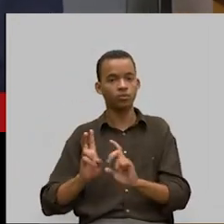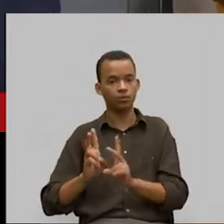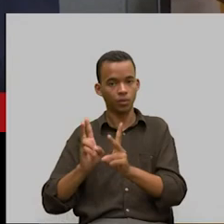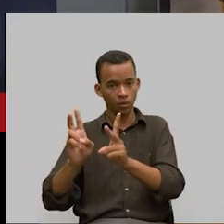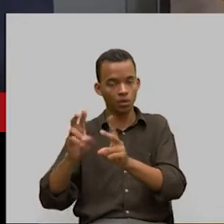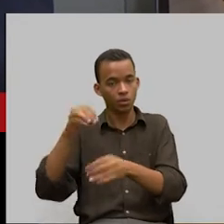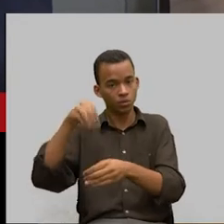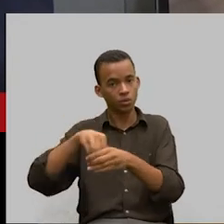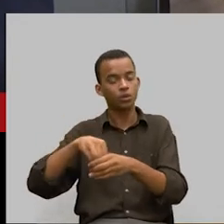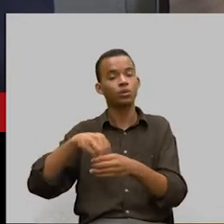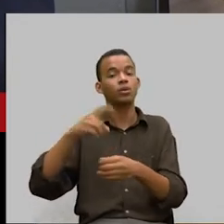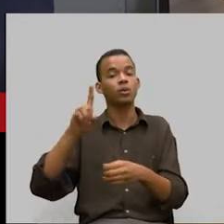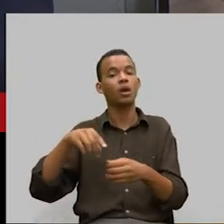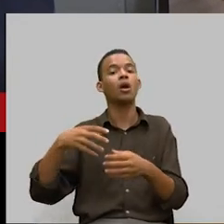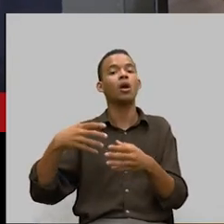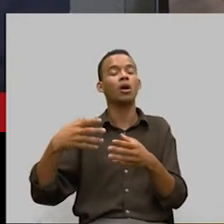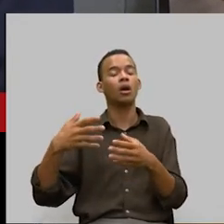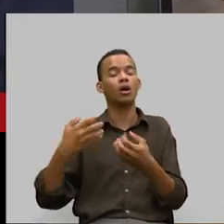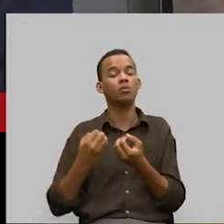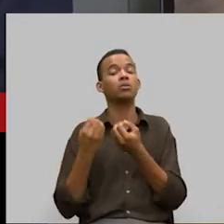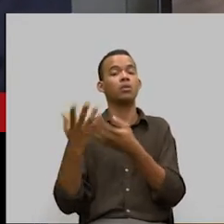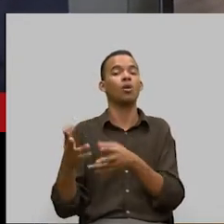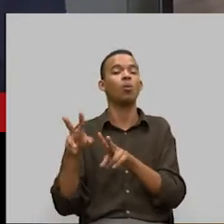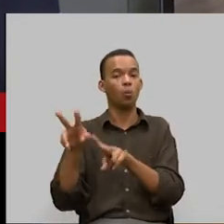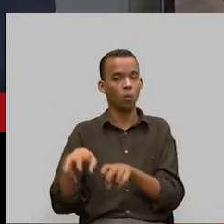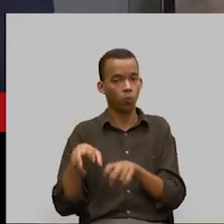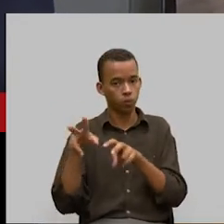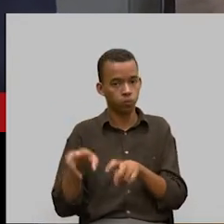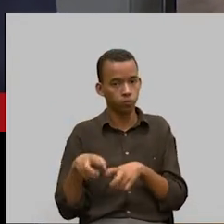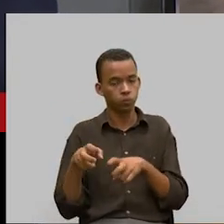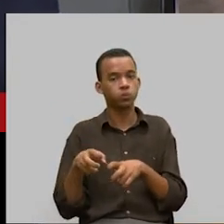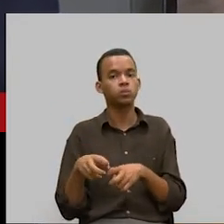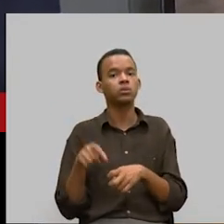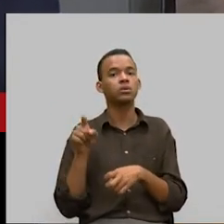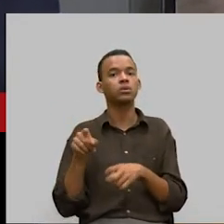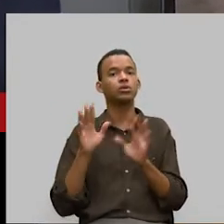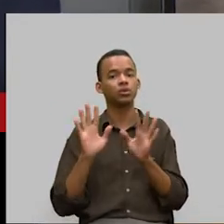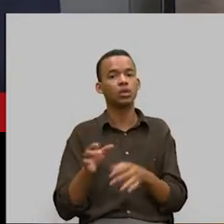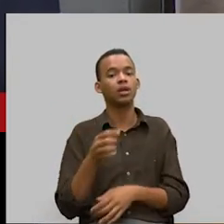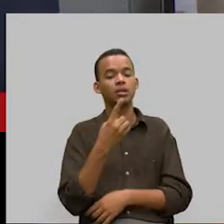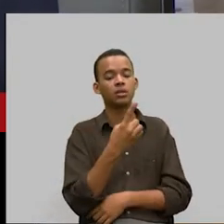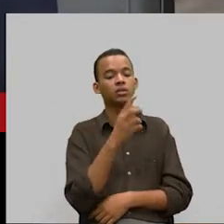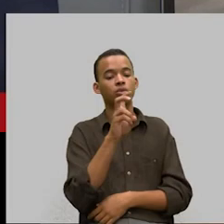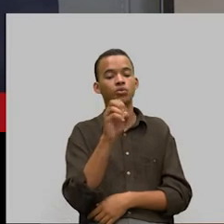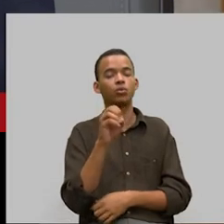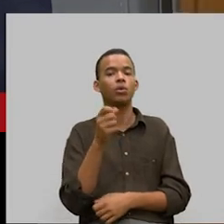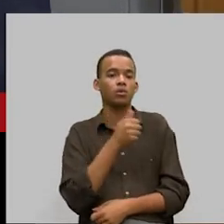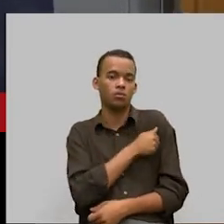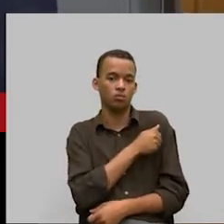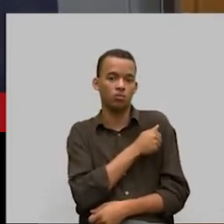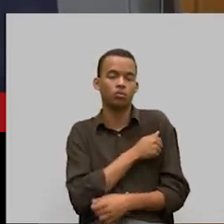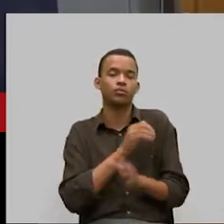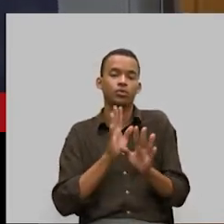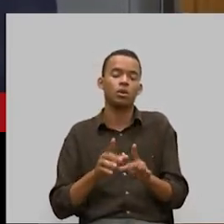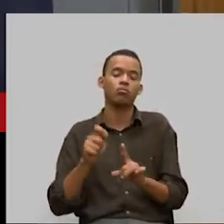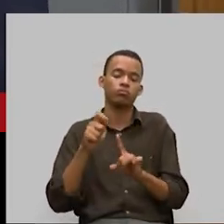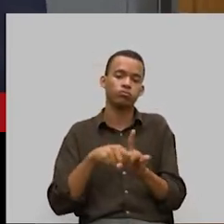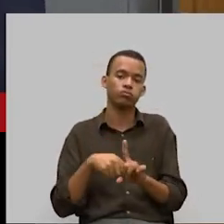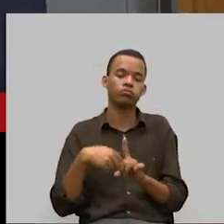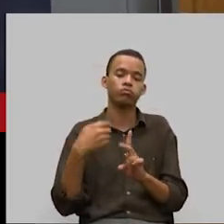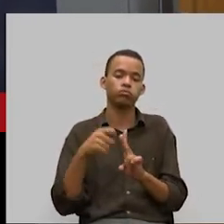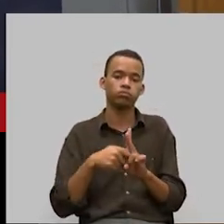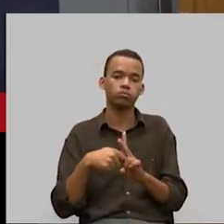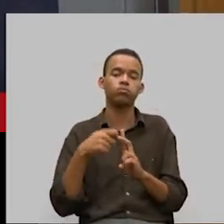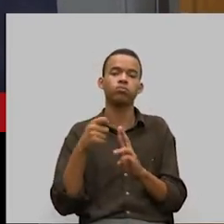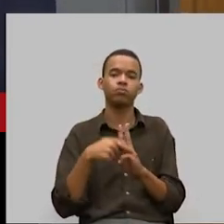município foi cedida pros agricultores os agricultores hoje já tem mais de 100 50 alunos todo mês alguém